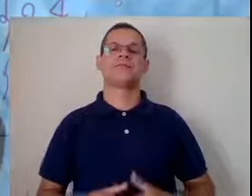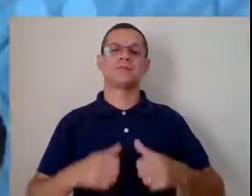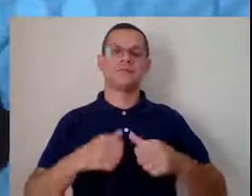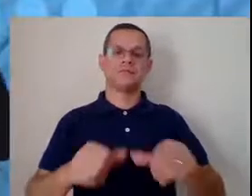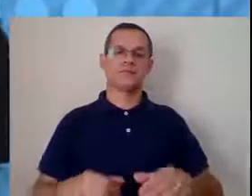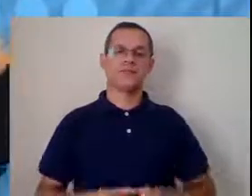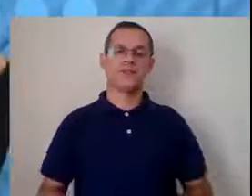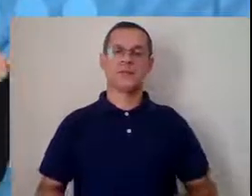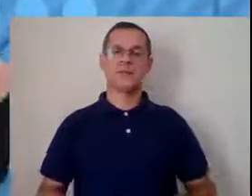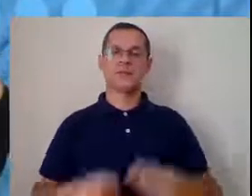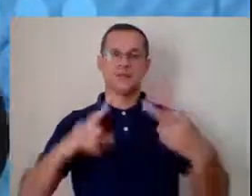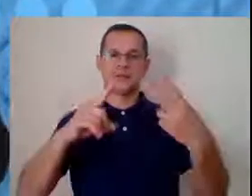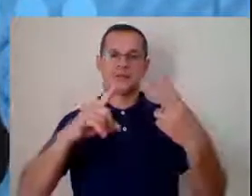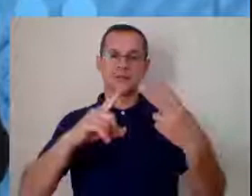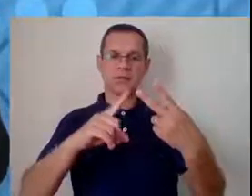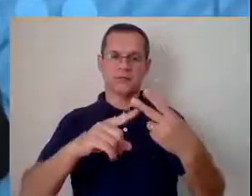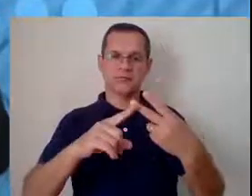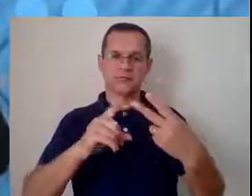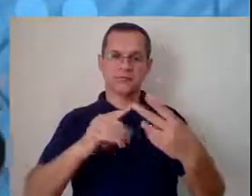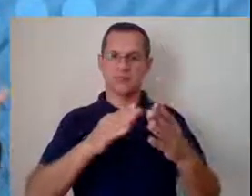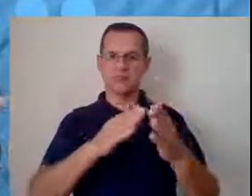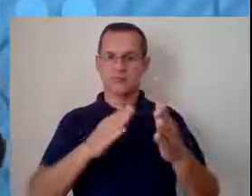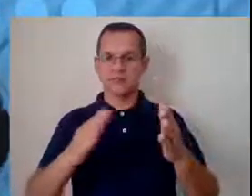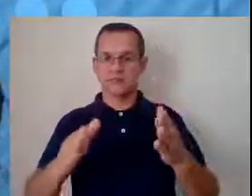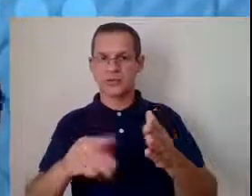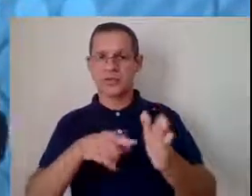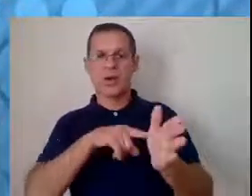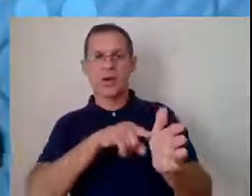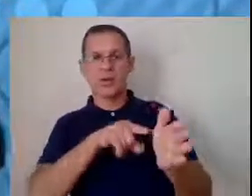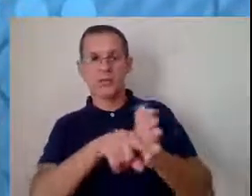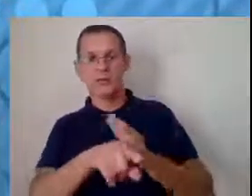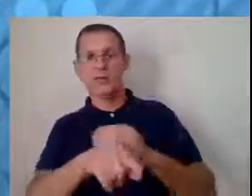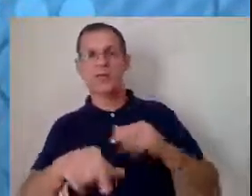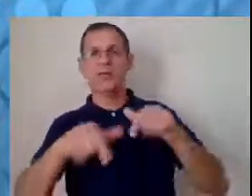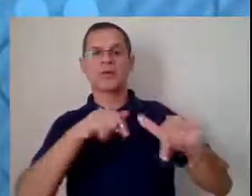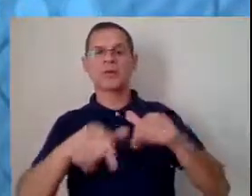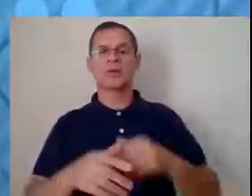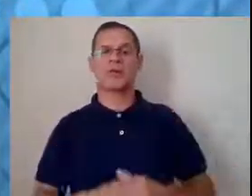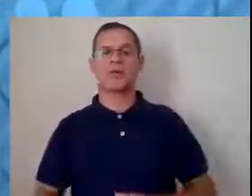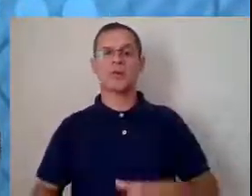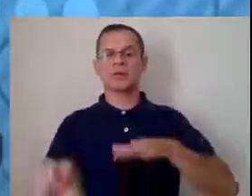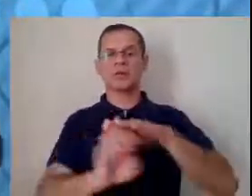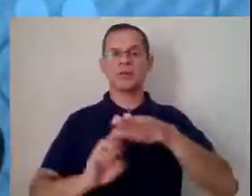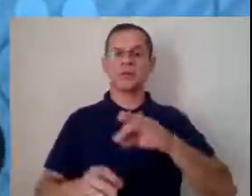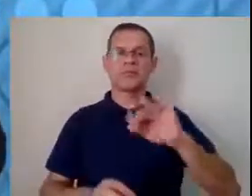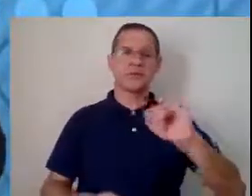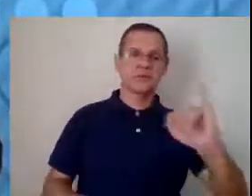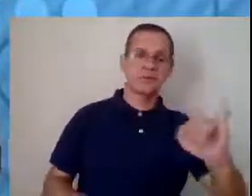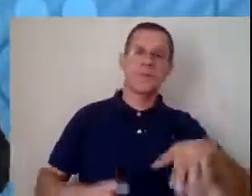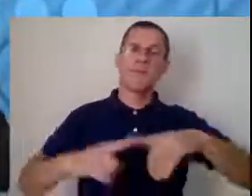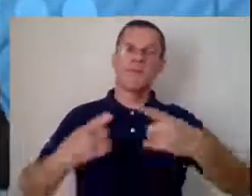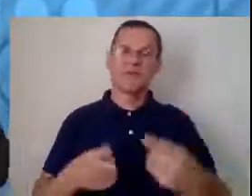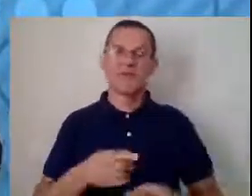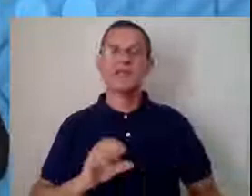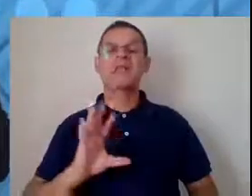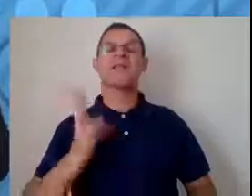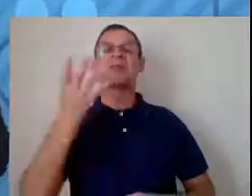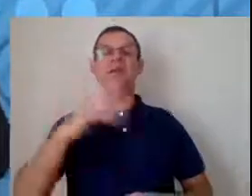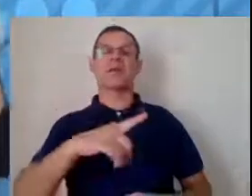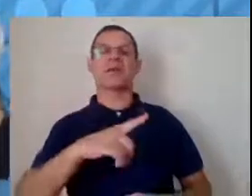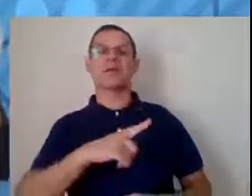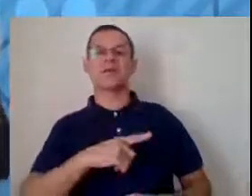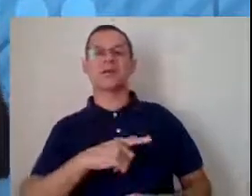nessa segunda parte aí, um questionamento. Você trabalha lá naquela empresa de TI, e o que acontece? Tem